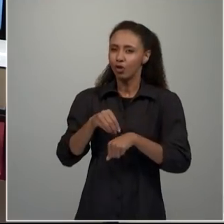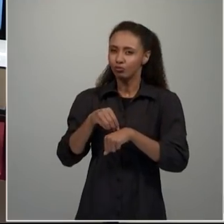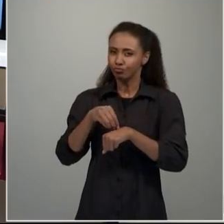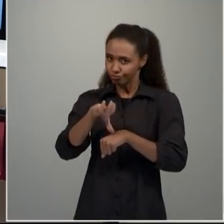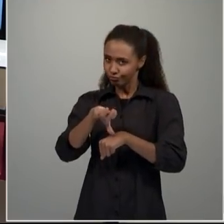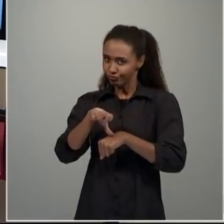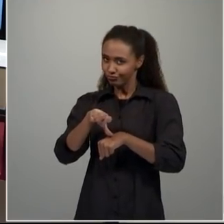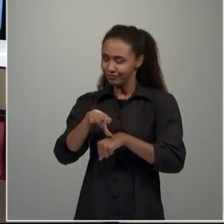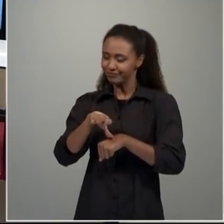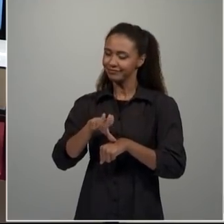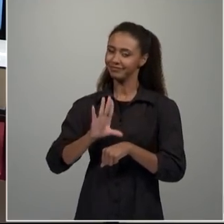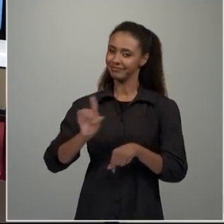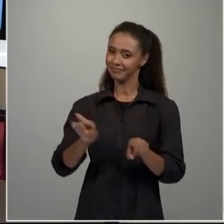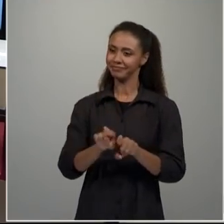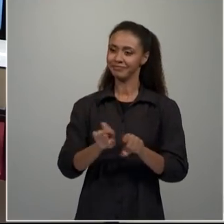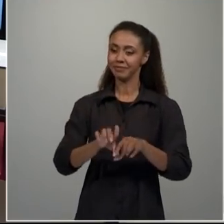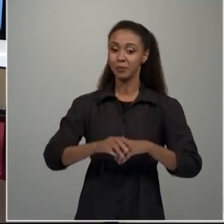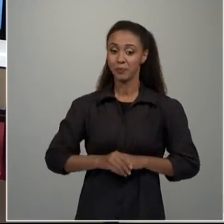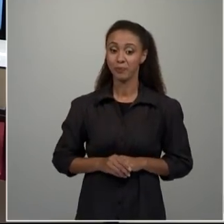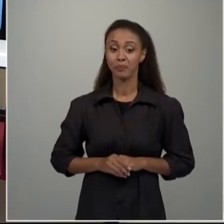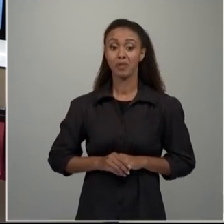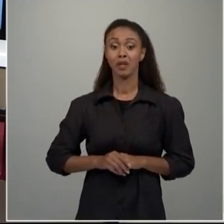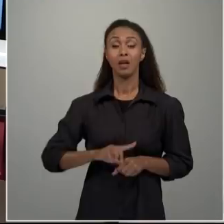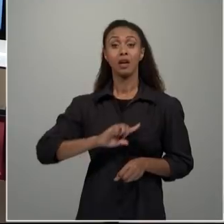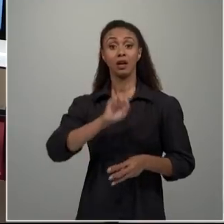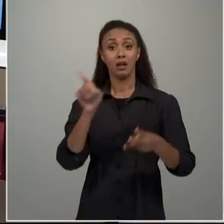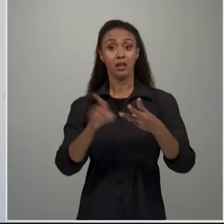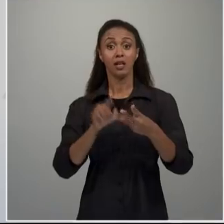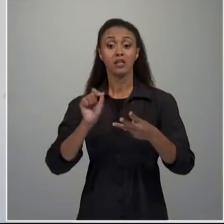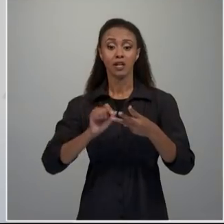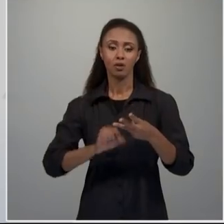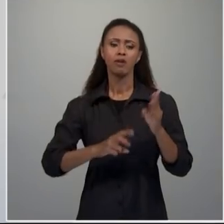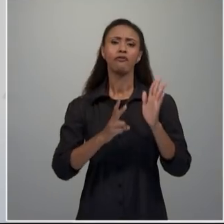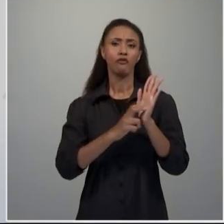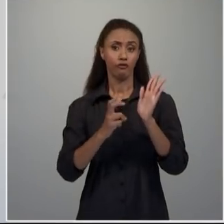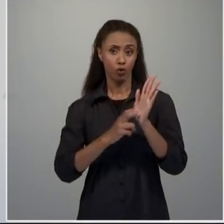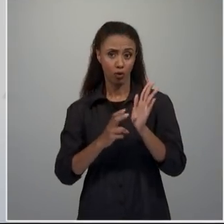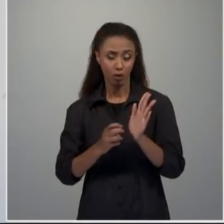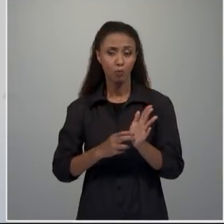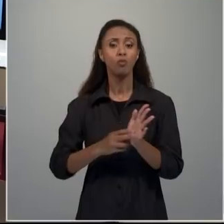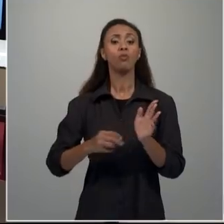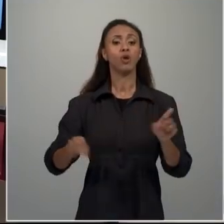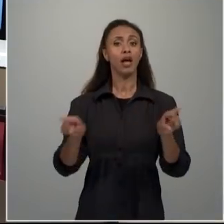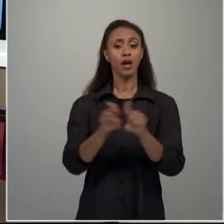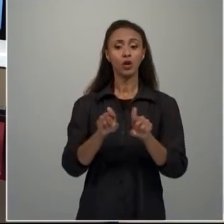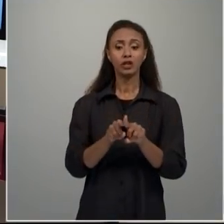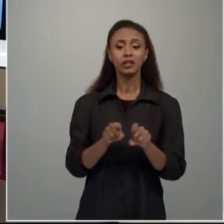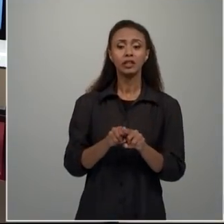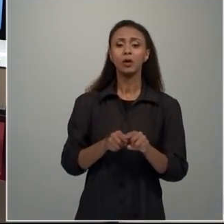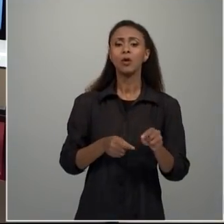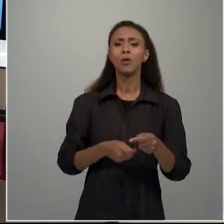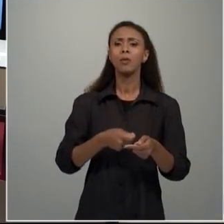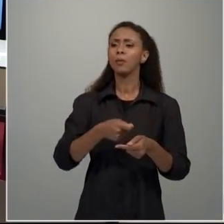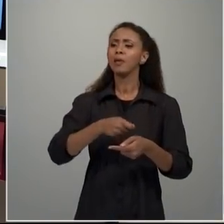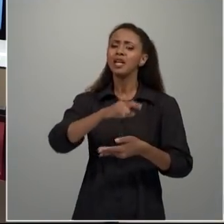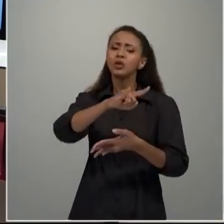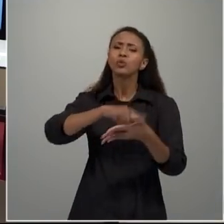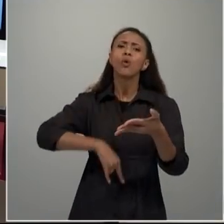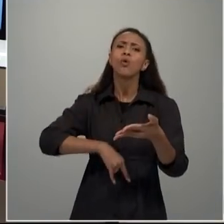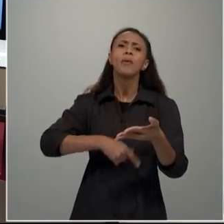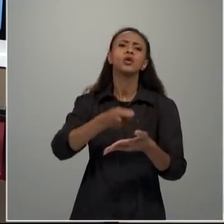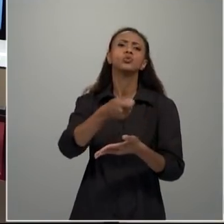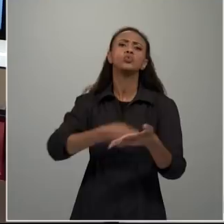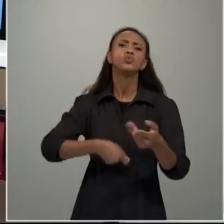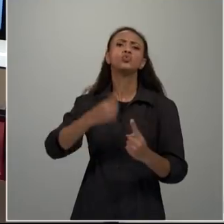vocês tá aí depois a gente vem aqui com vocabulário e tipos de documentos ok então vamos começar então a gente começar aqui